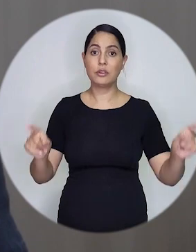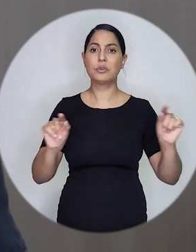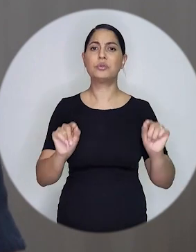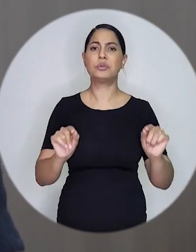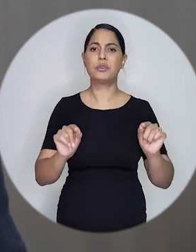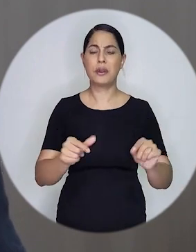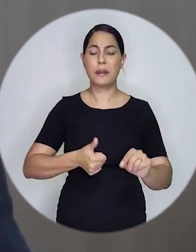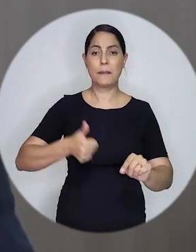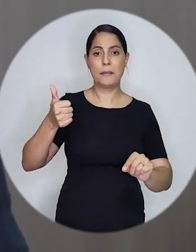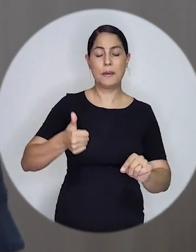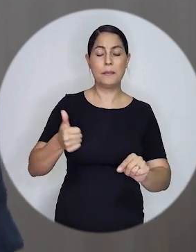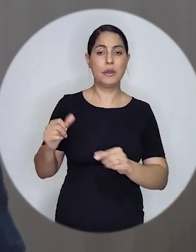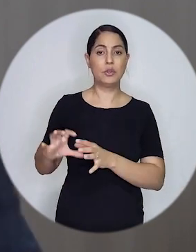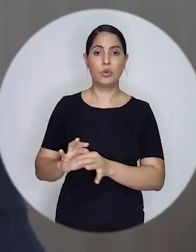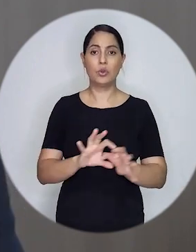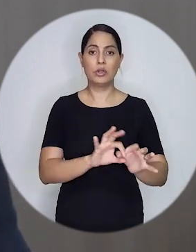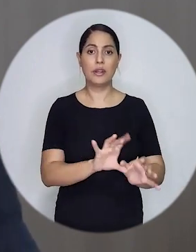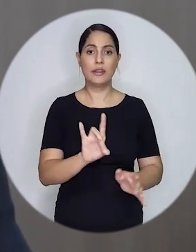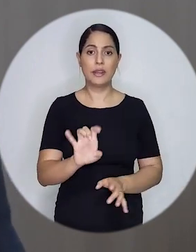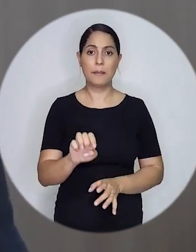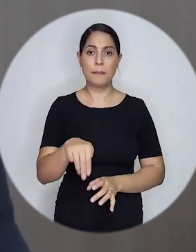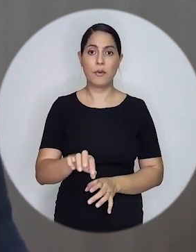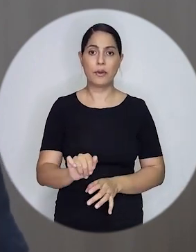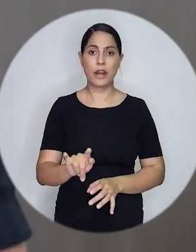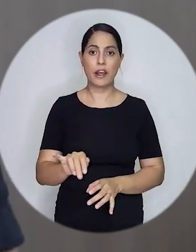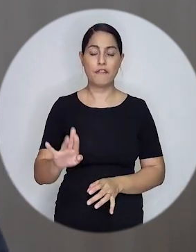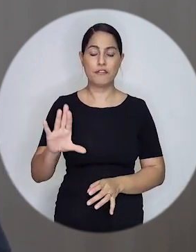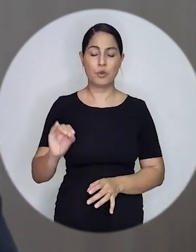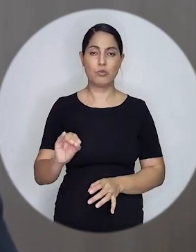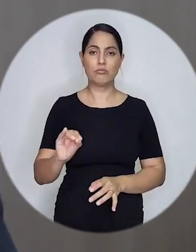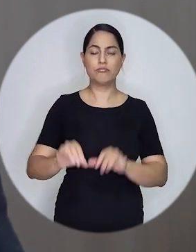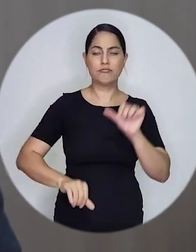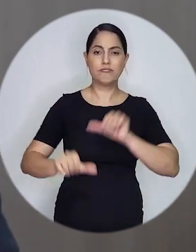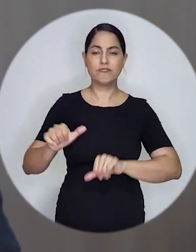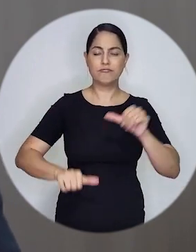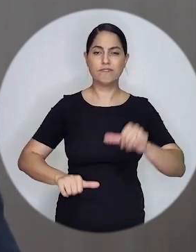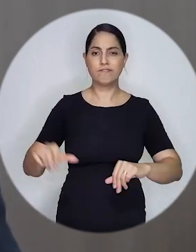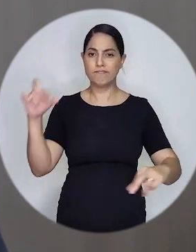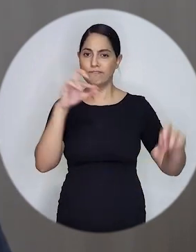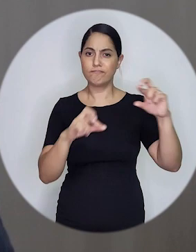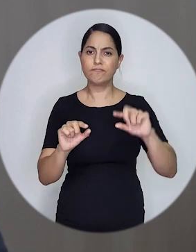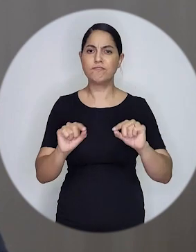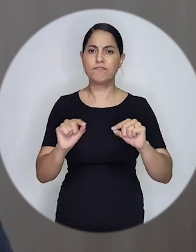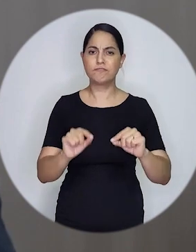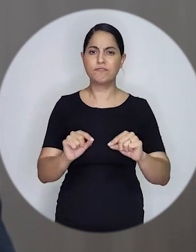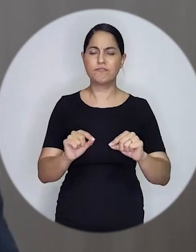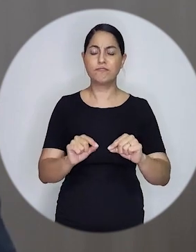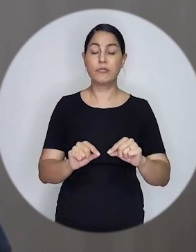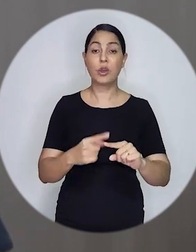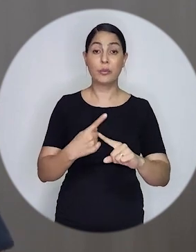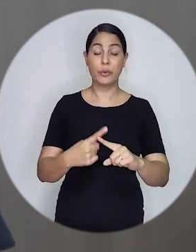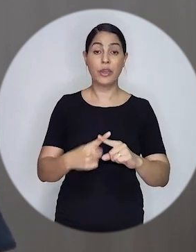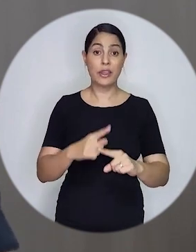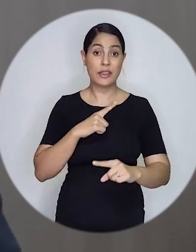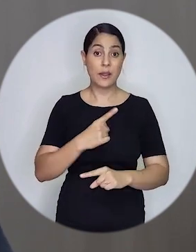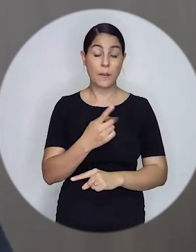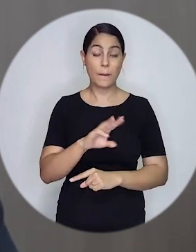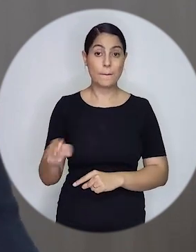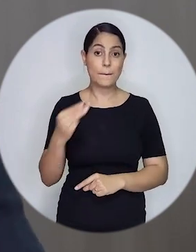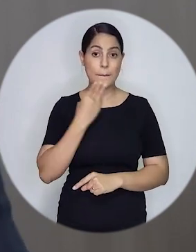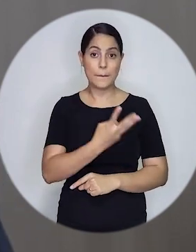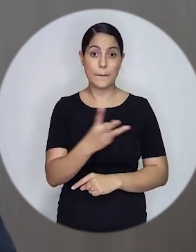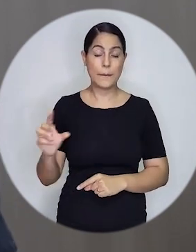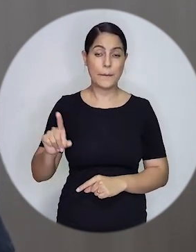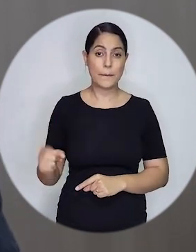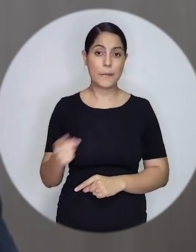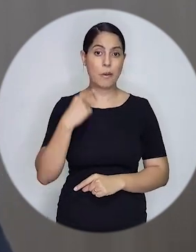OAB deu início ao primeiro levantamento demográfico da advocacia. A intenção é ouvir e conhecer a realidade dos mais